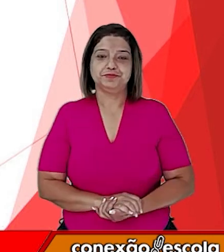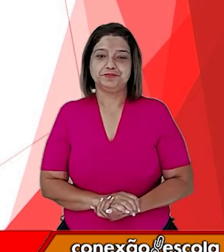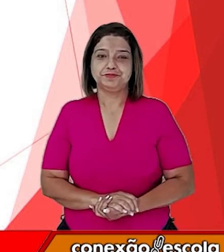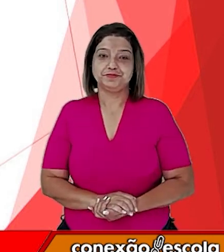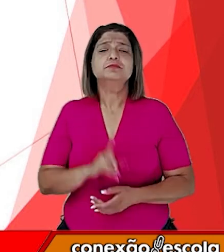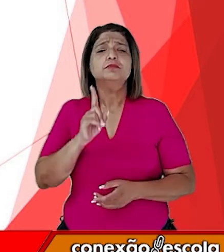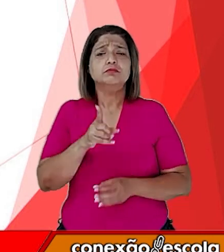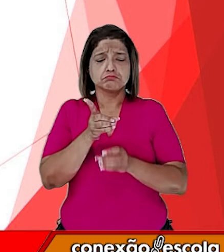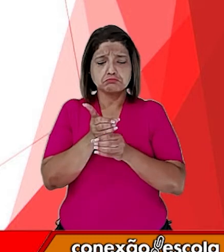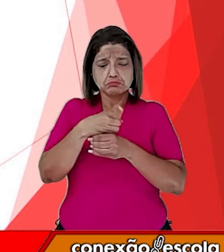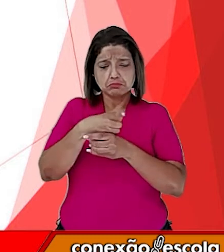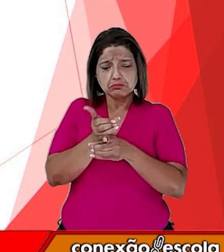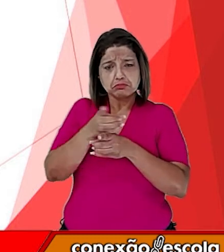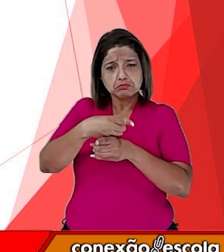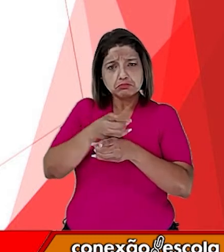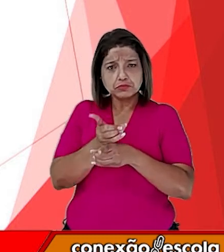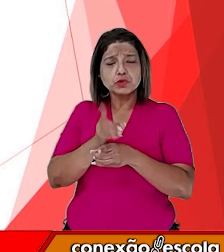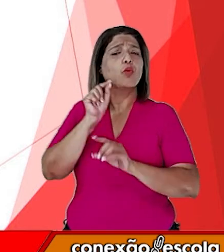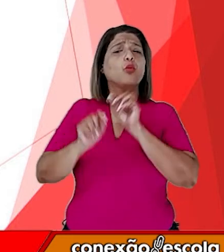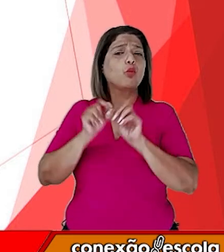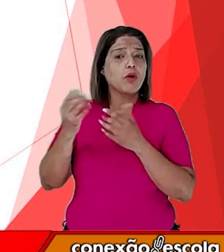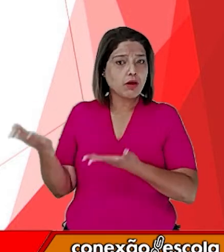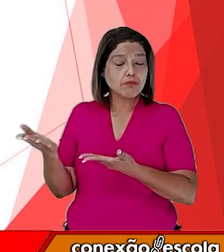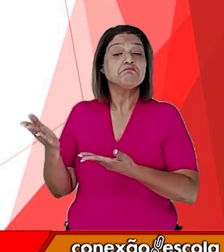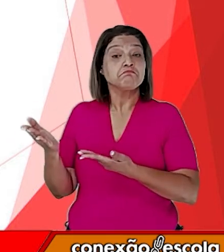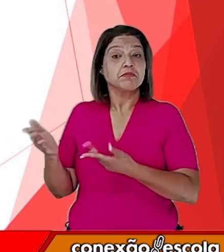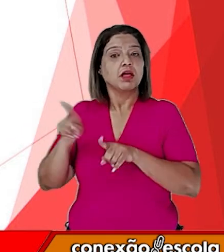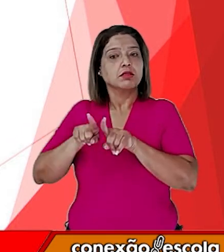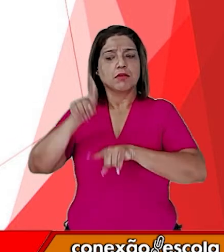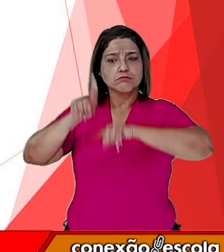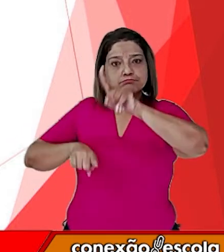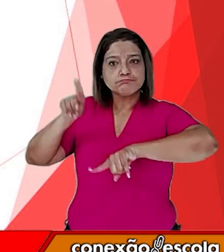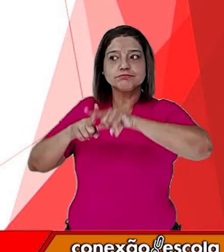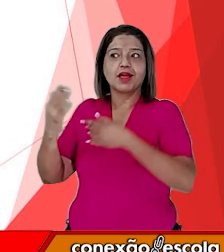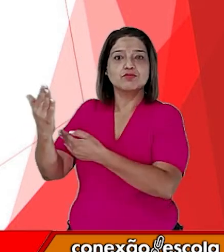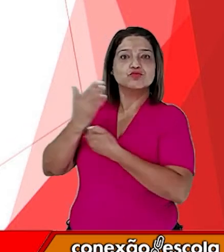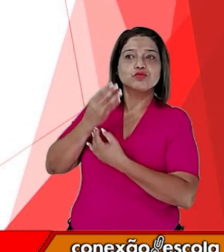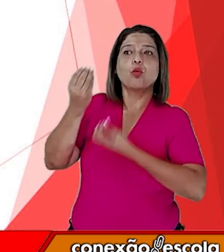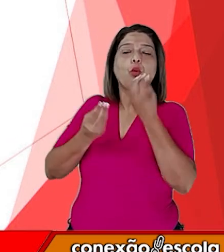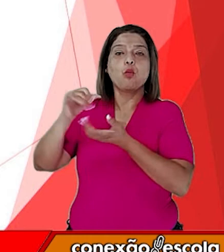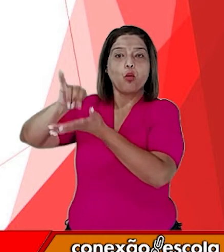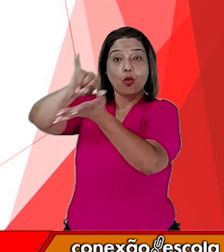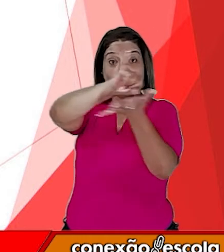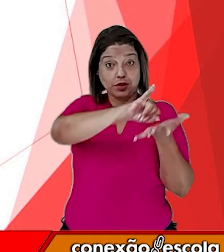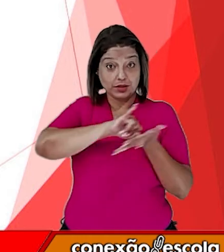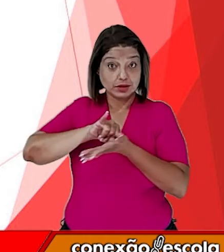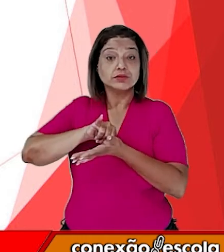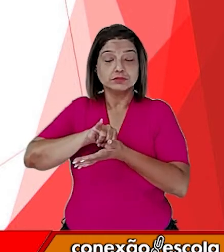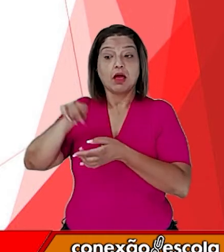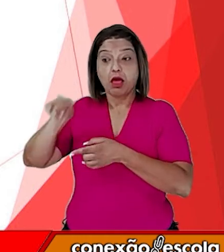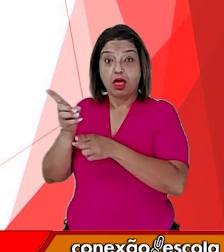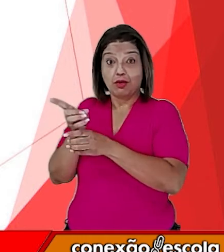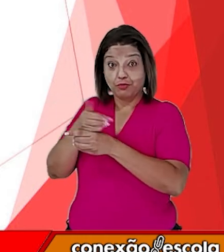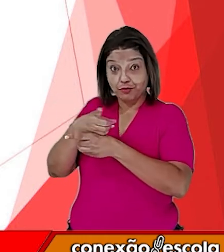E a bússola? Ela também é um instrumento de localização. A